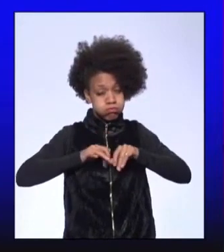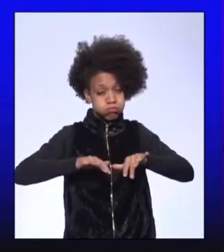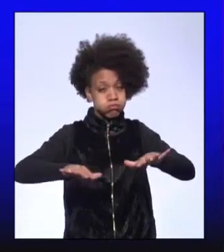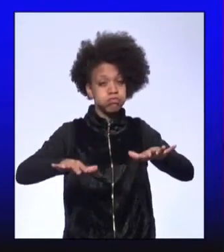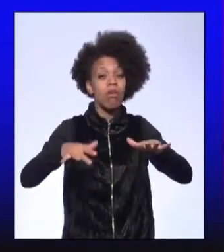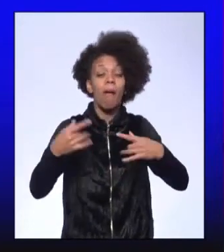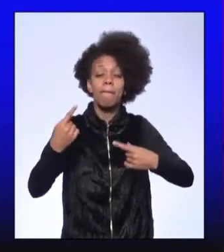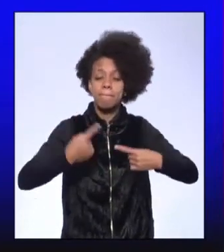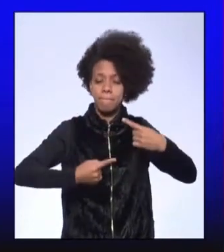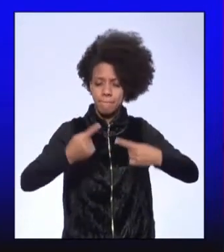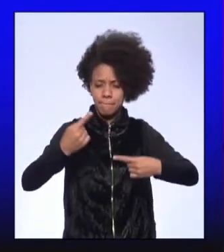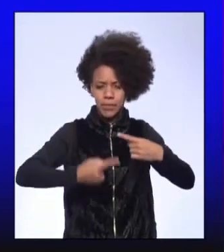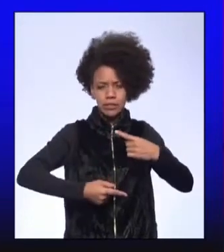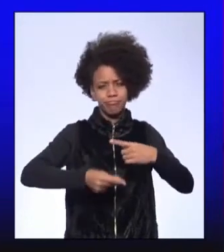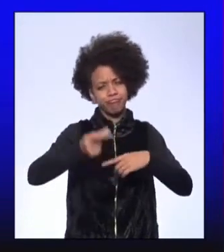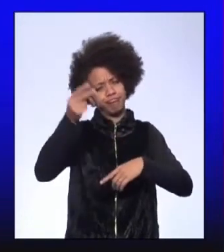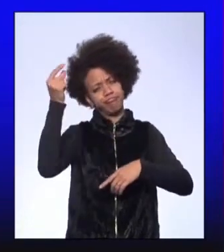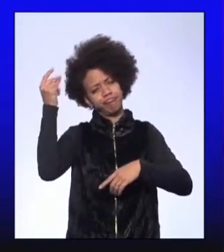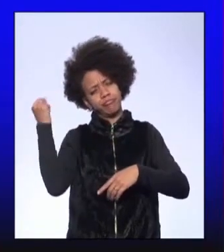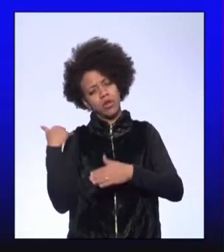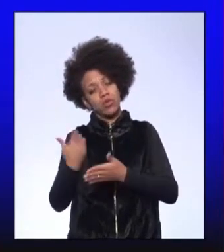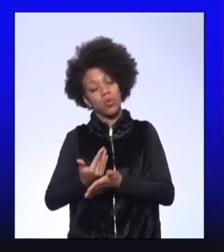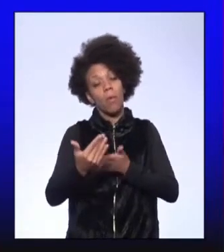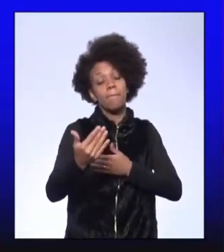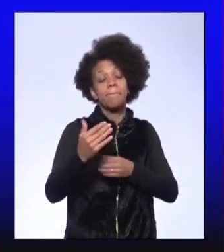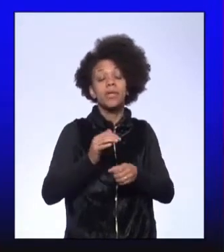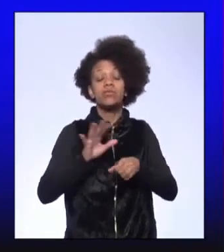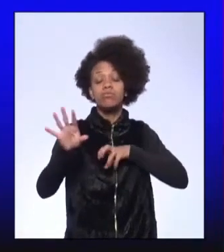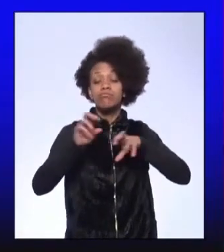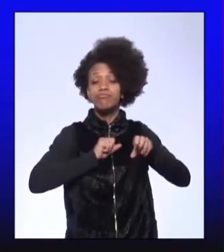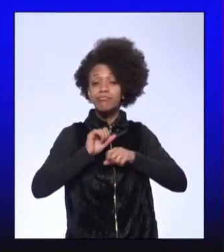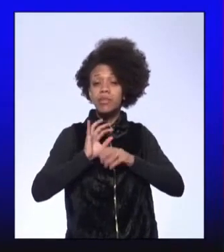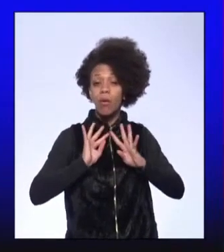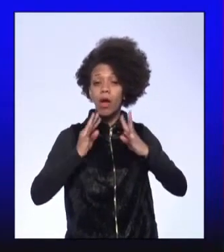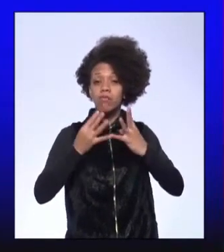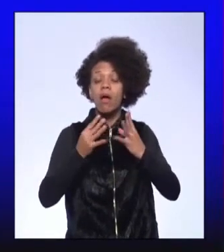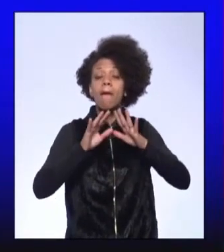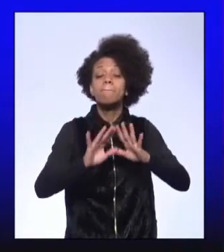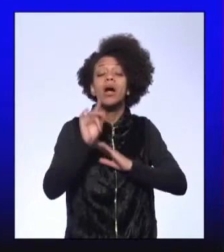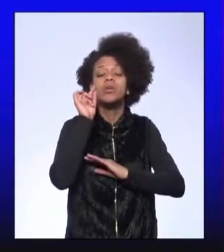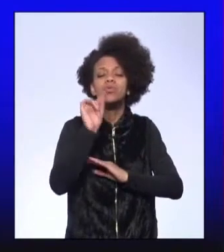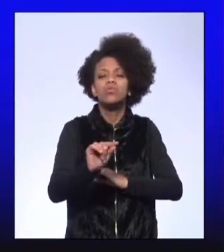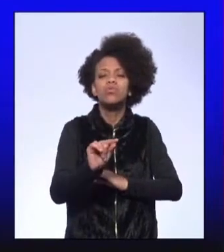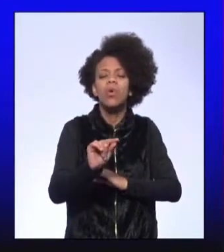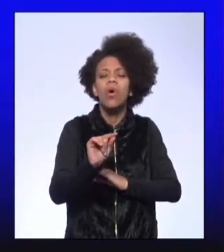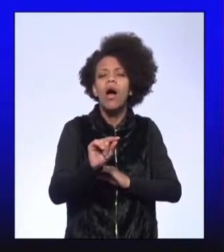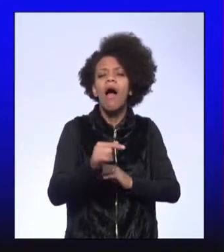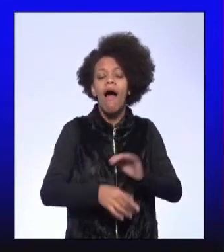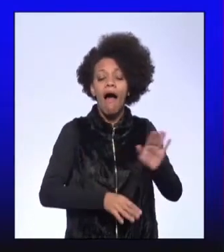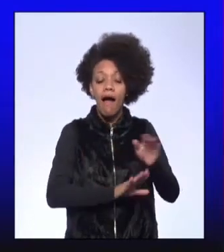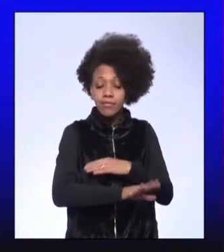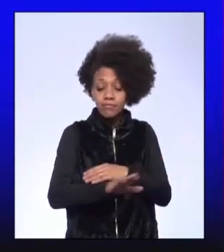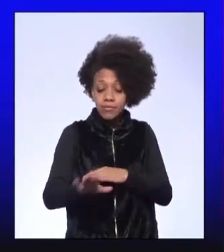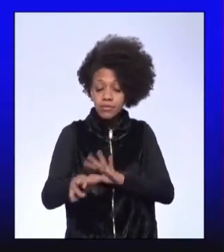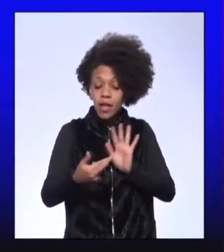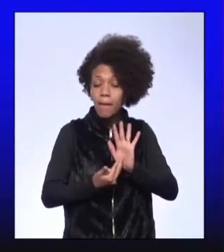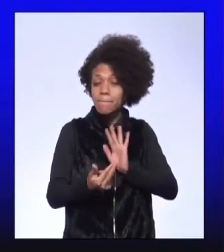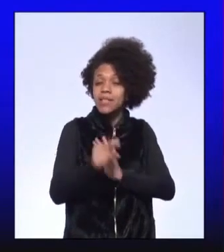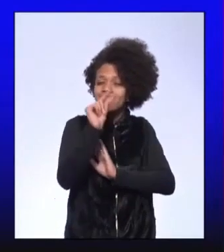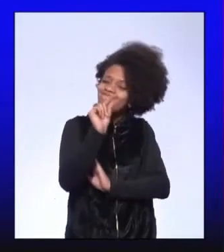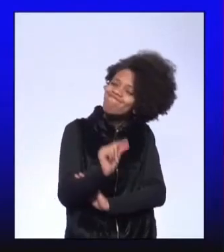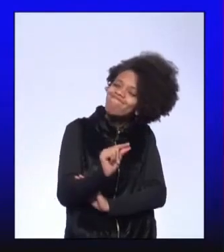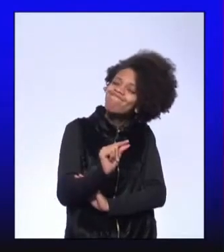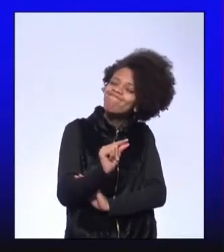de debate desde os primeiros dias da pandemia, mas o que nós temos visto é que, primeiro, as crianças representam uma